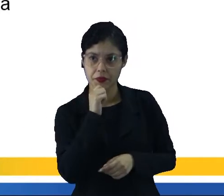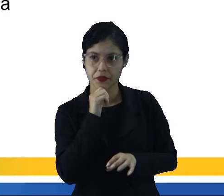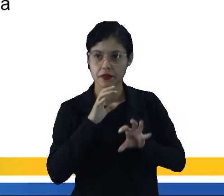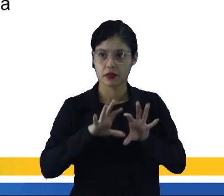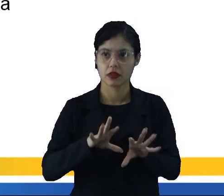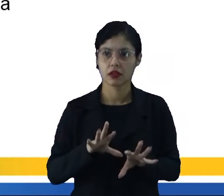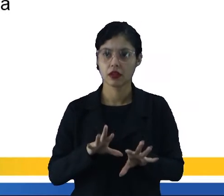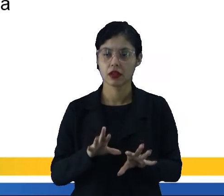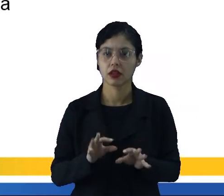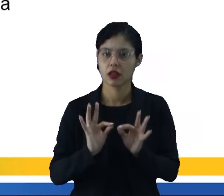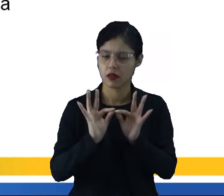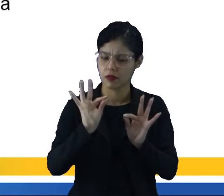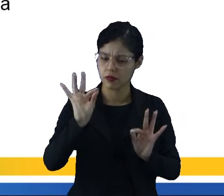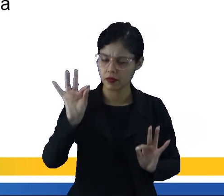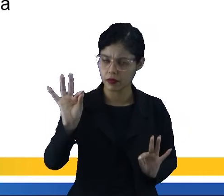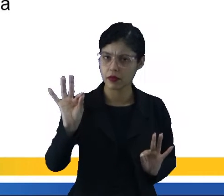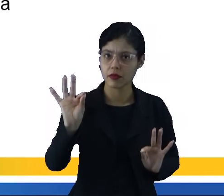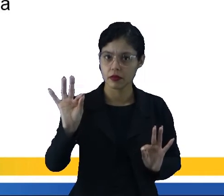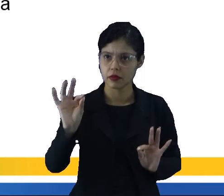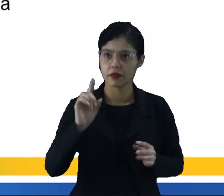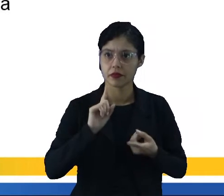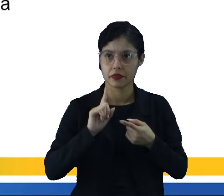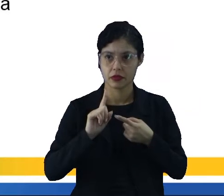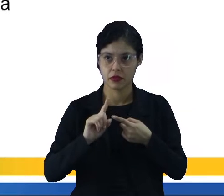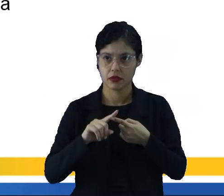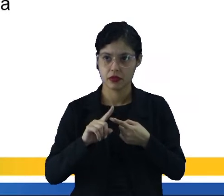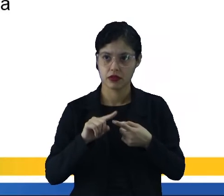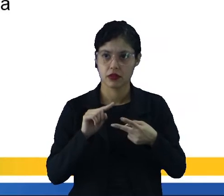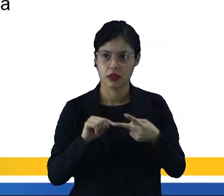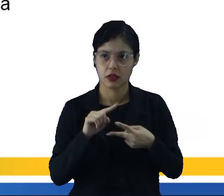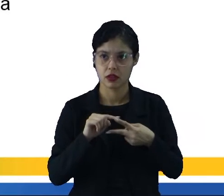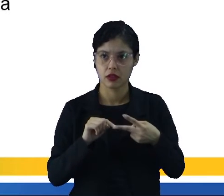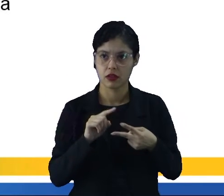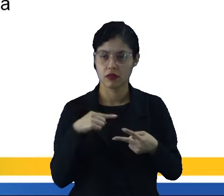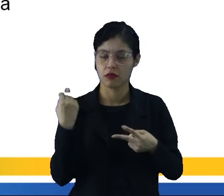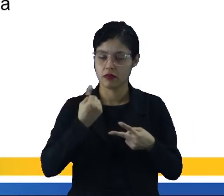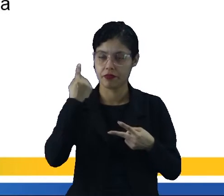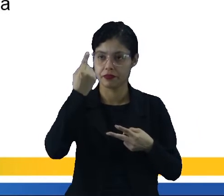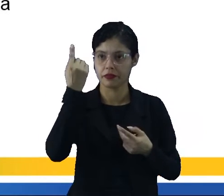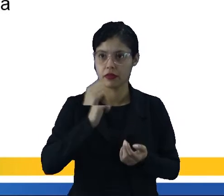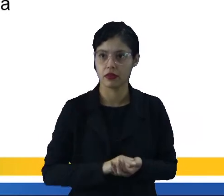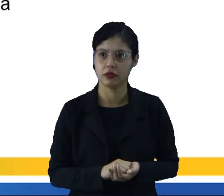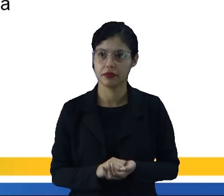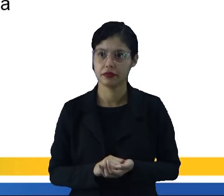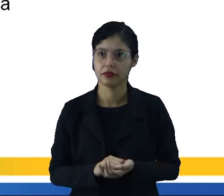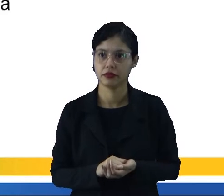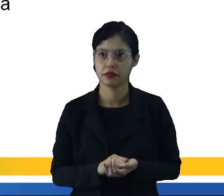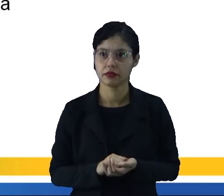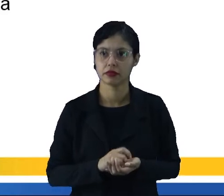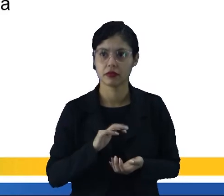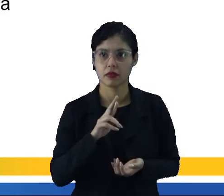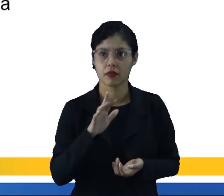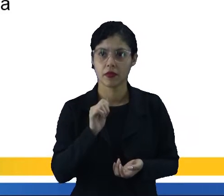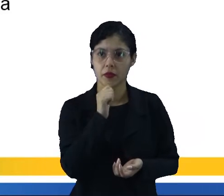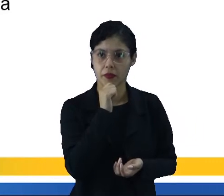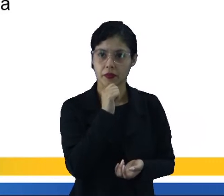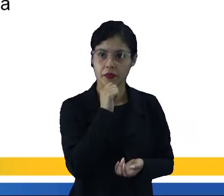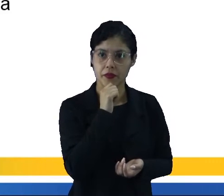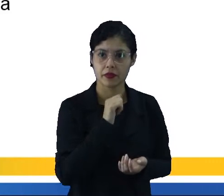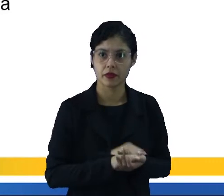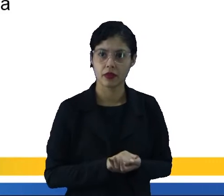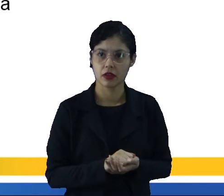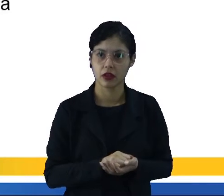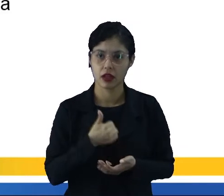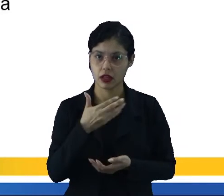a medida das arestas tá e a altura da barraca de Arthur a de Bernardo